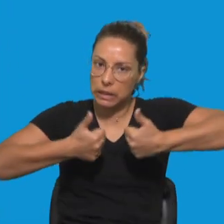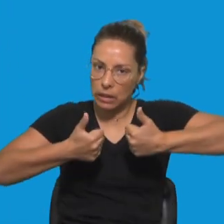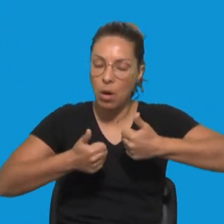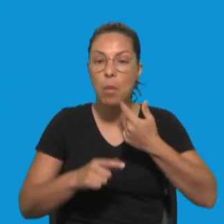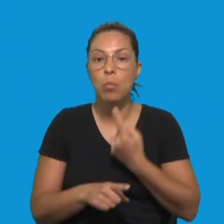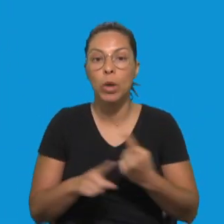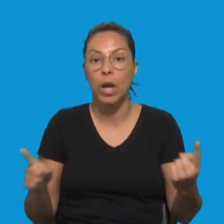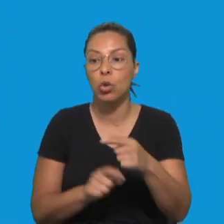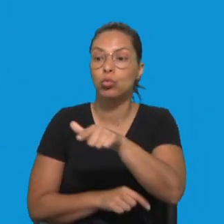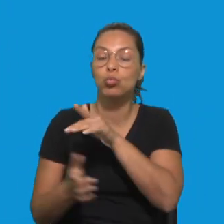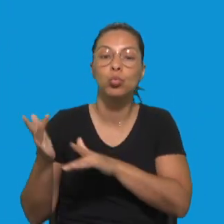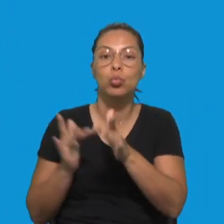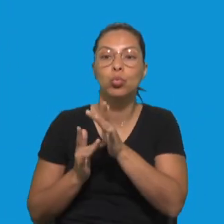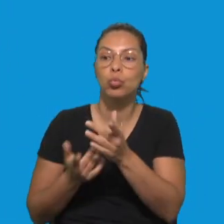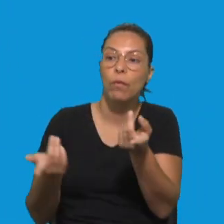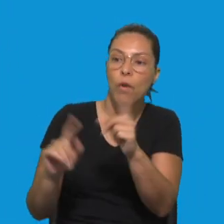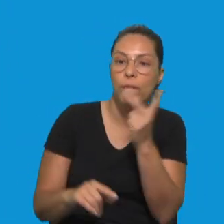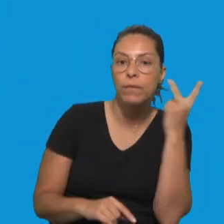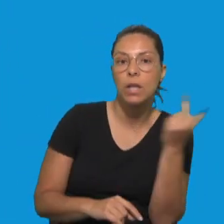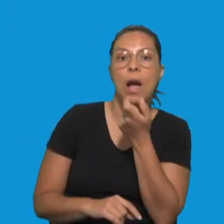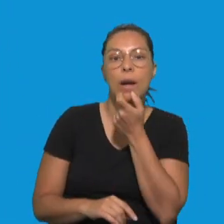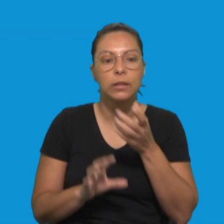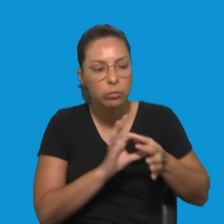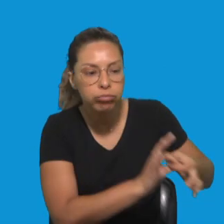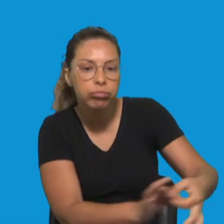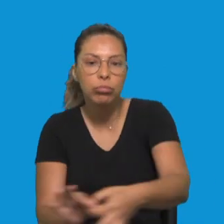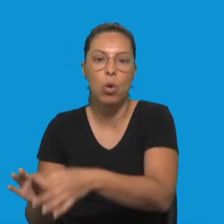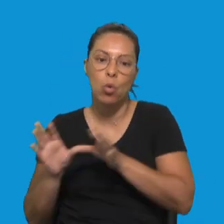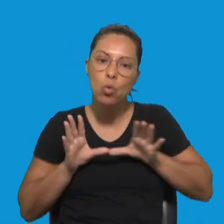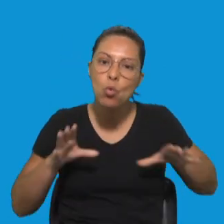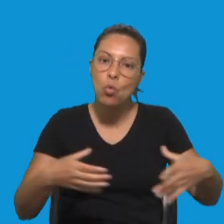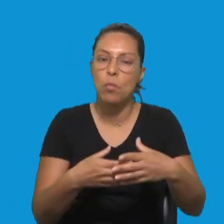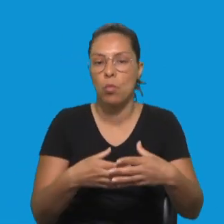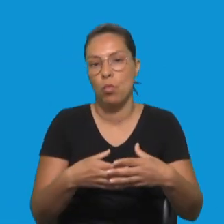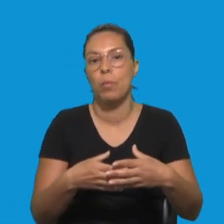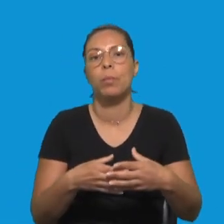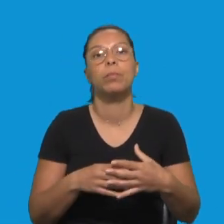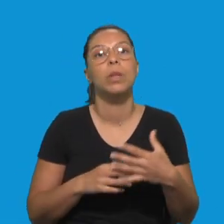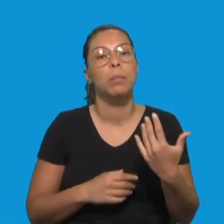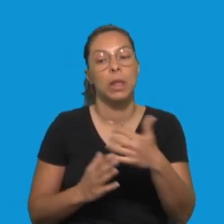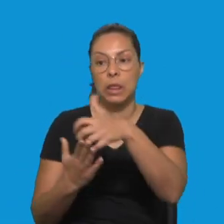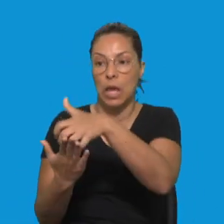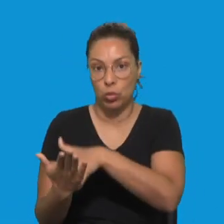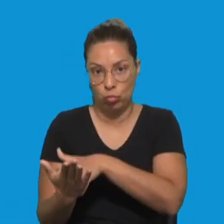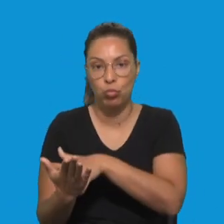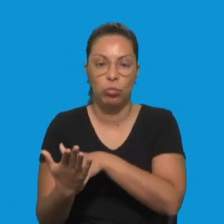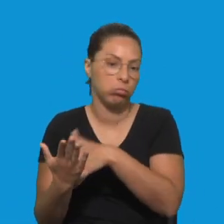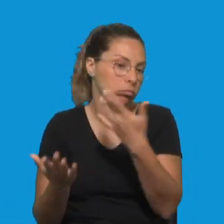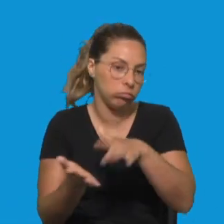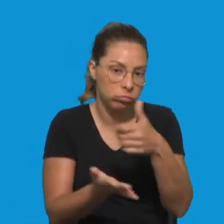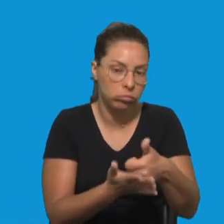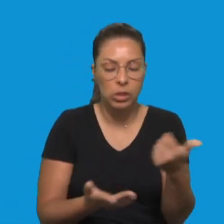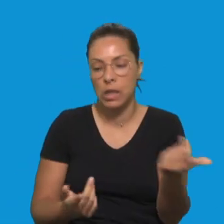ressuscitado sem vivência comunitária. São inúmeros os textos, em qualquer um dos evangelhos, designadamente São